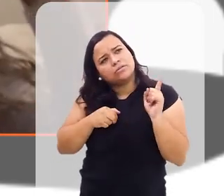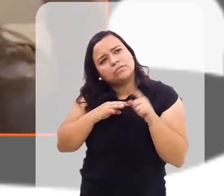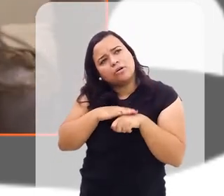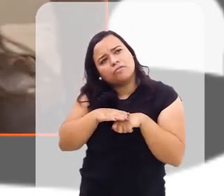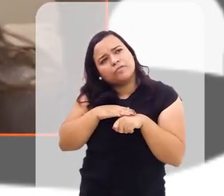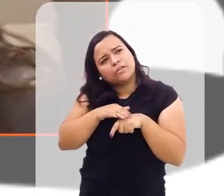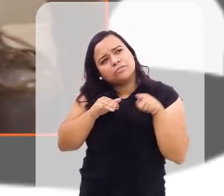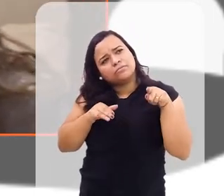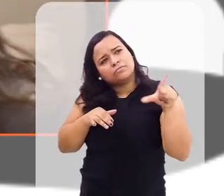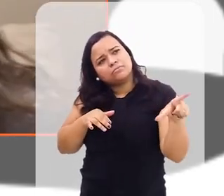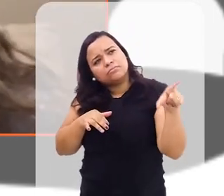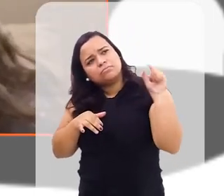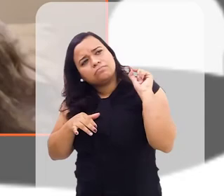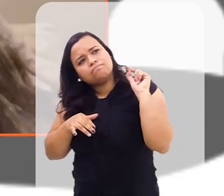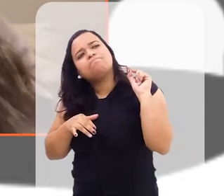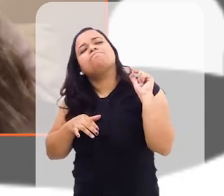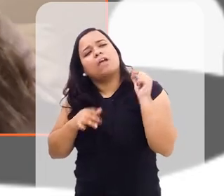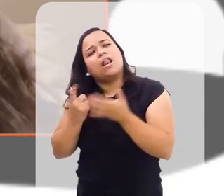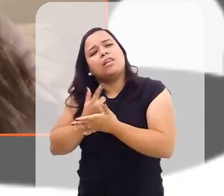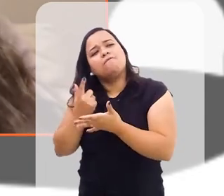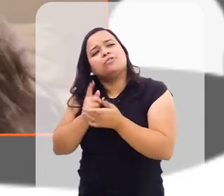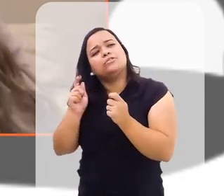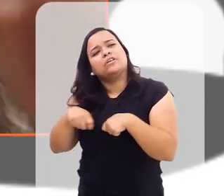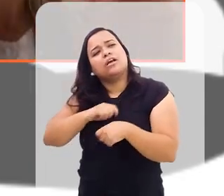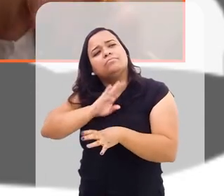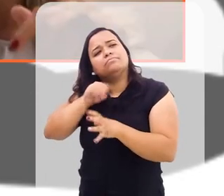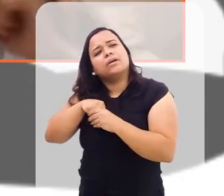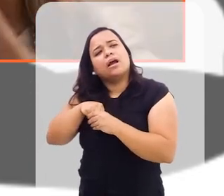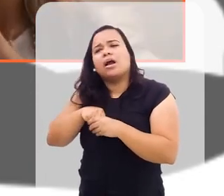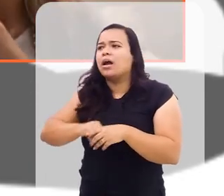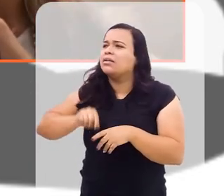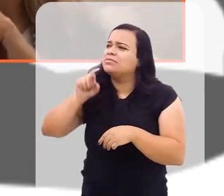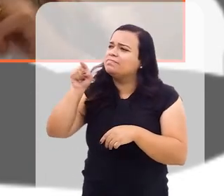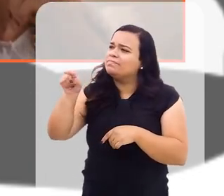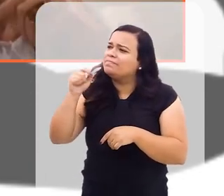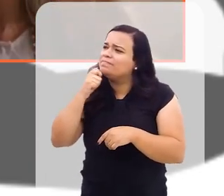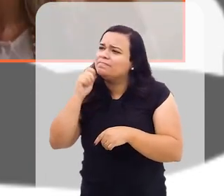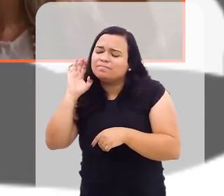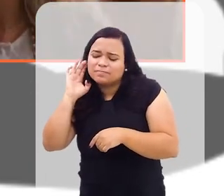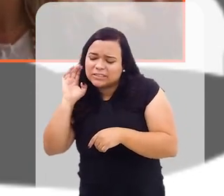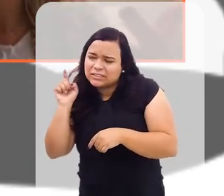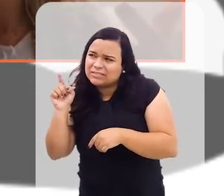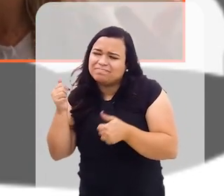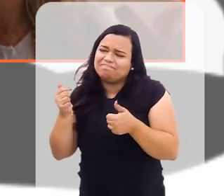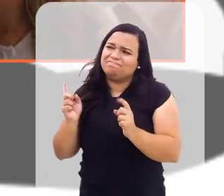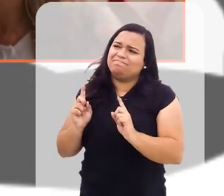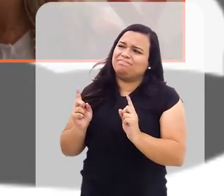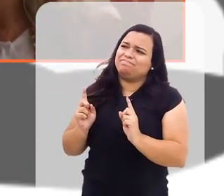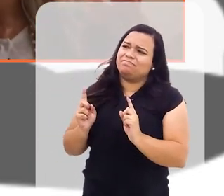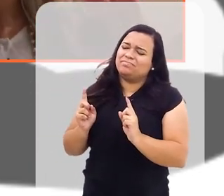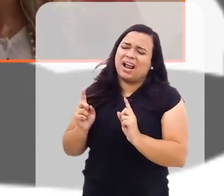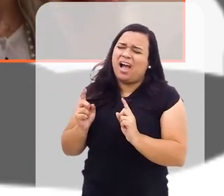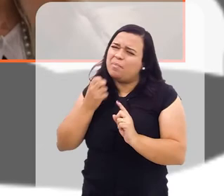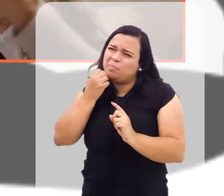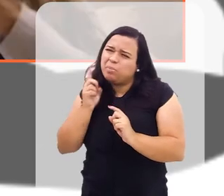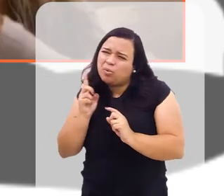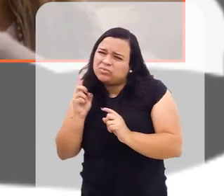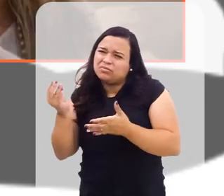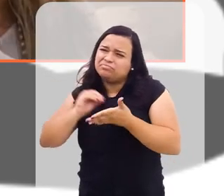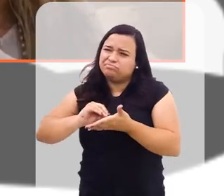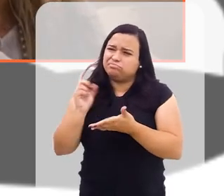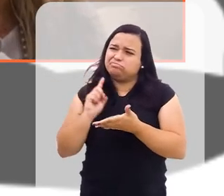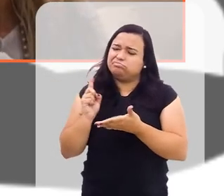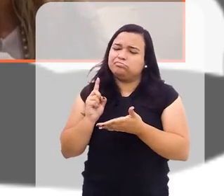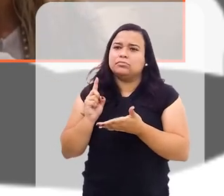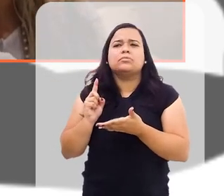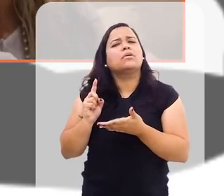portanto, esta sim foi escolhida para virar um livro e o outro não? Quer dizer, por que esse sonho foi escolhido? Por que a conversa